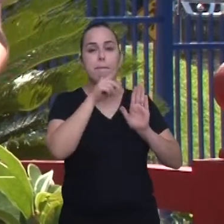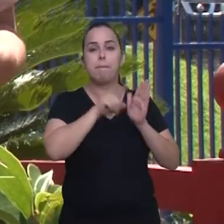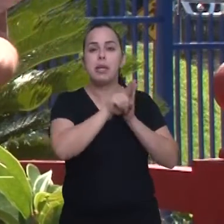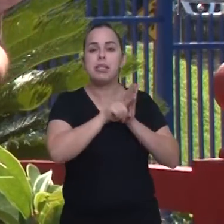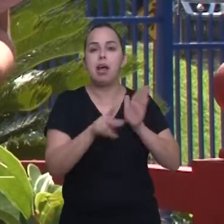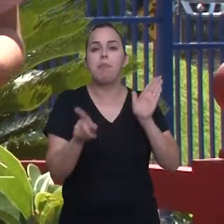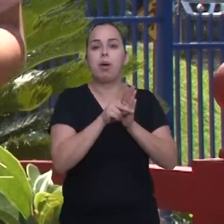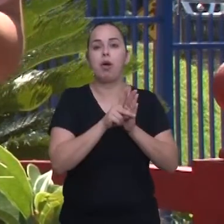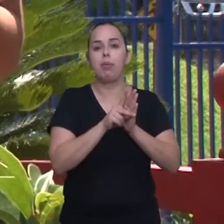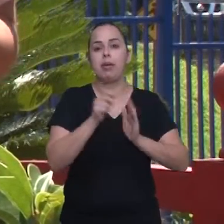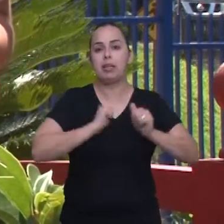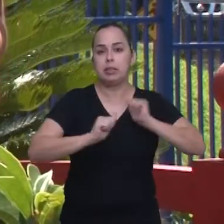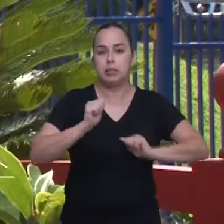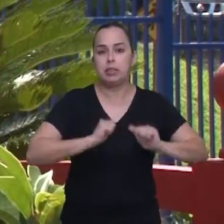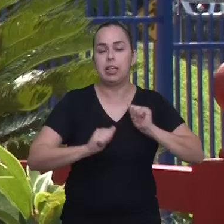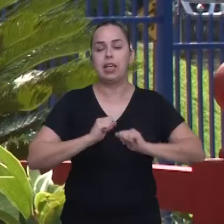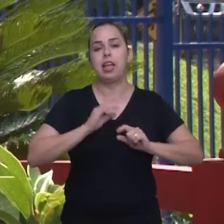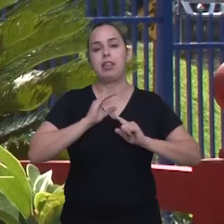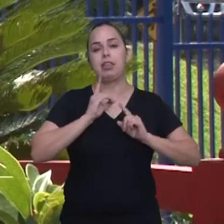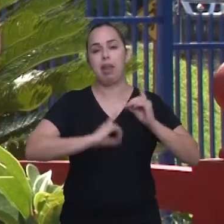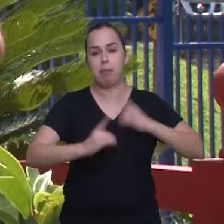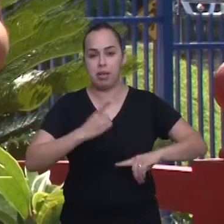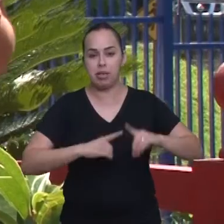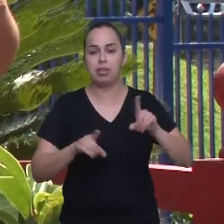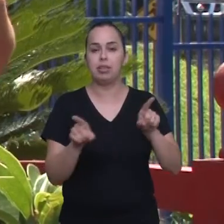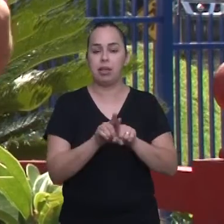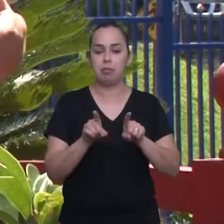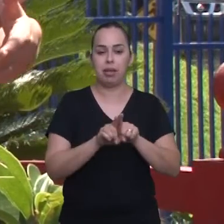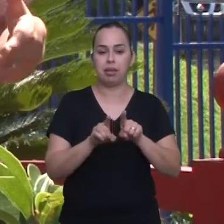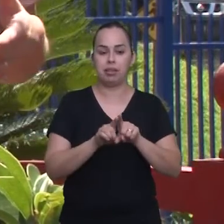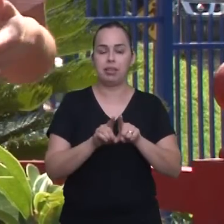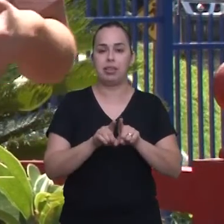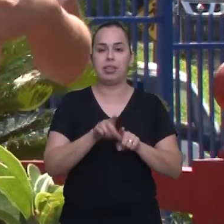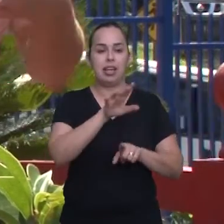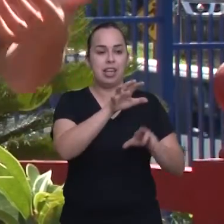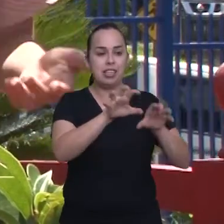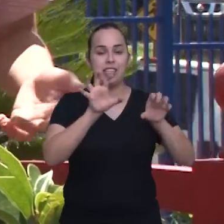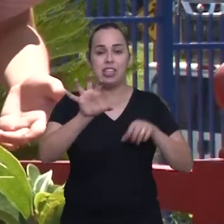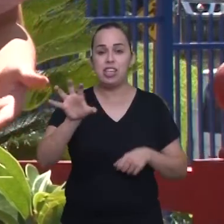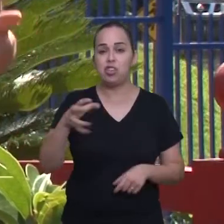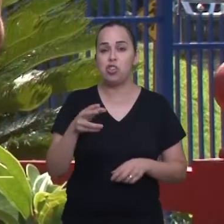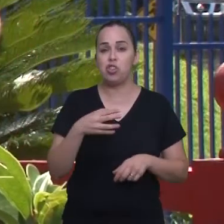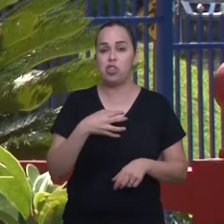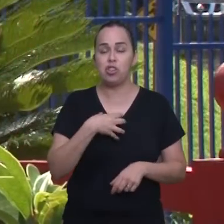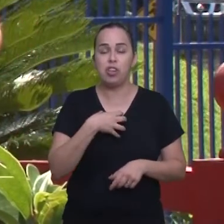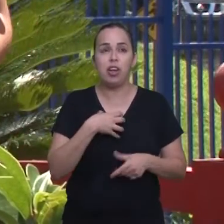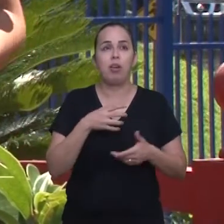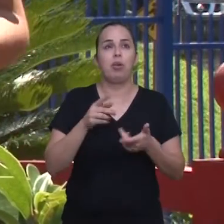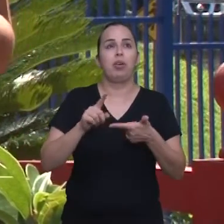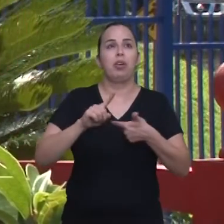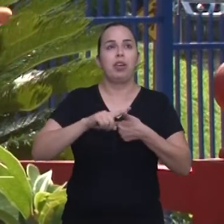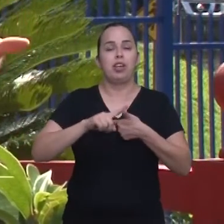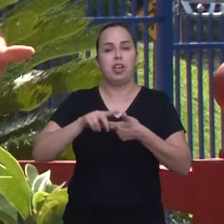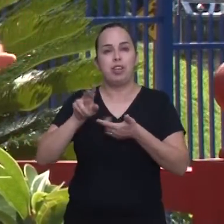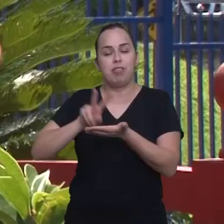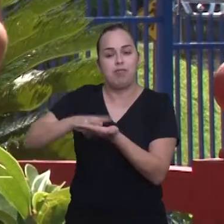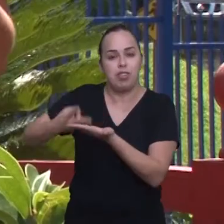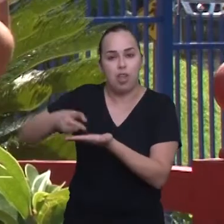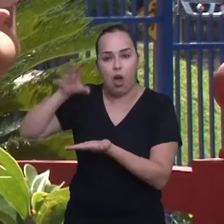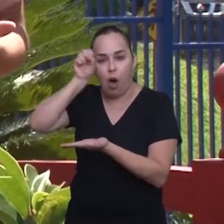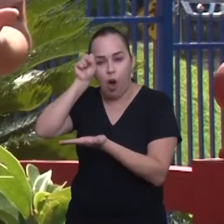estresse pós-traumático. Este estudo ainda apontou uma prevalência de sintomas depressivos, insônia,